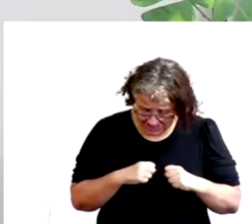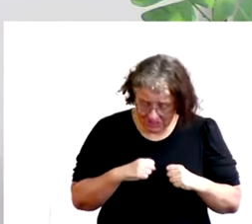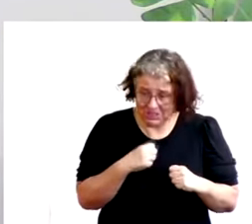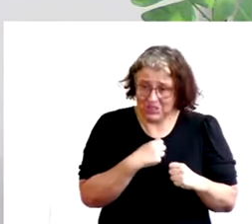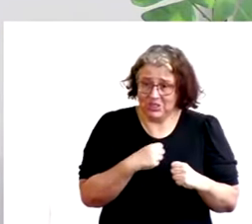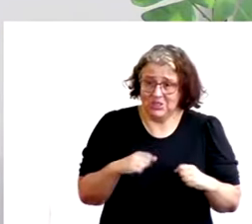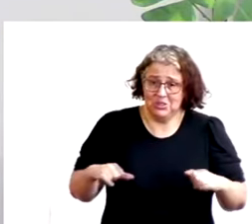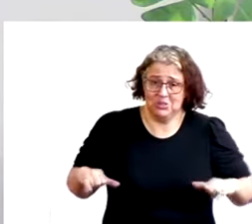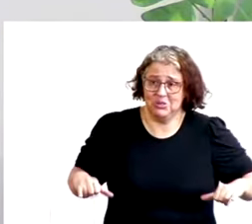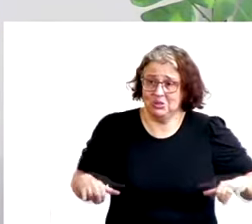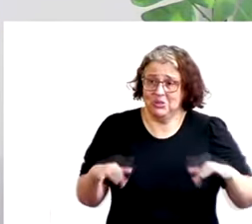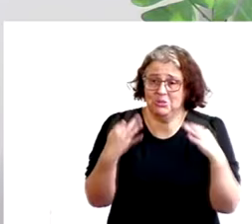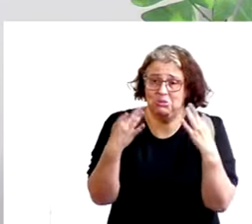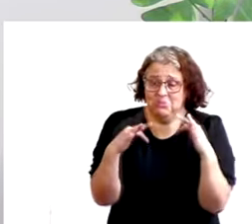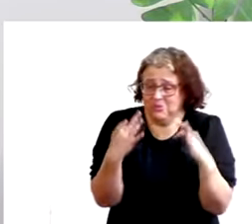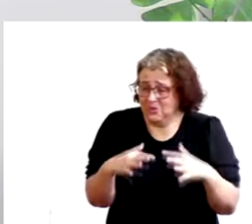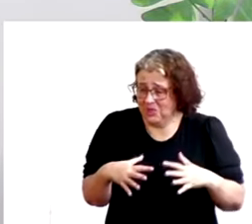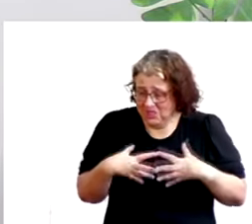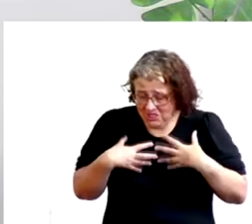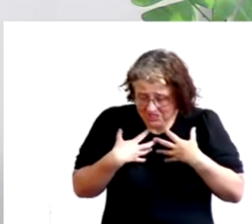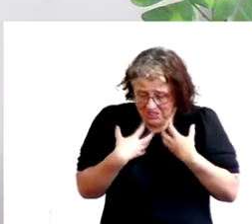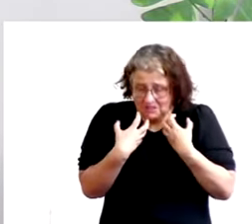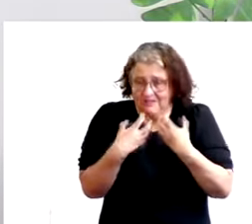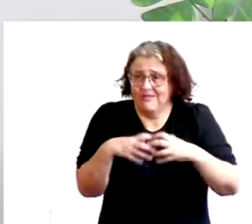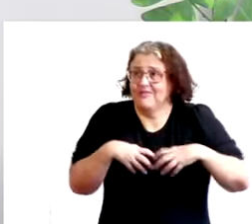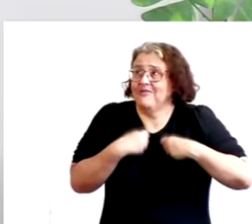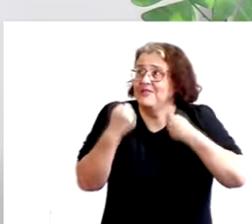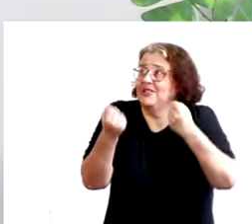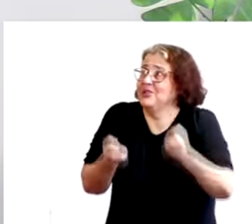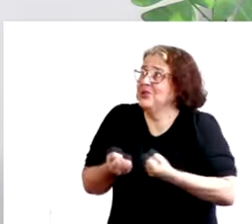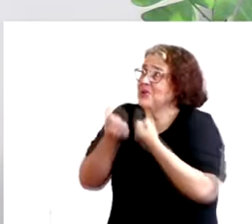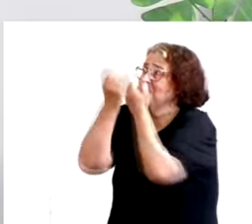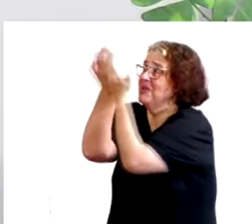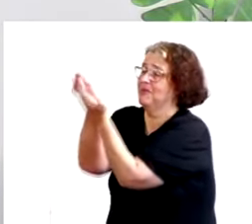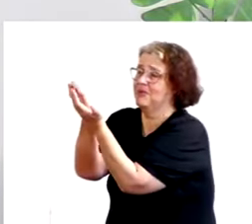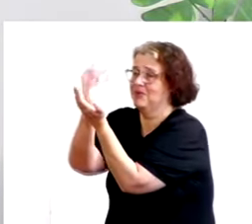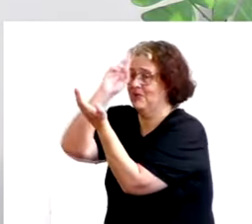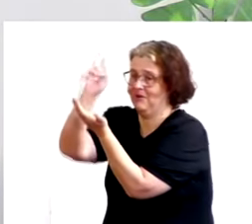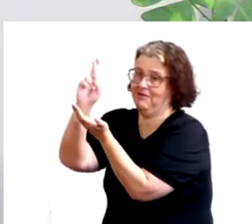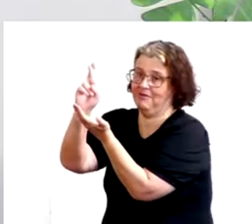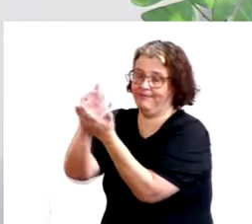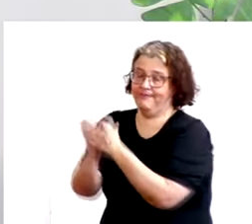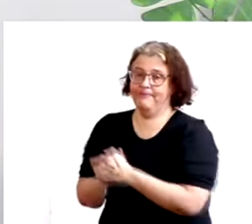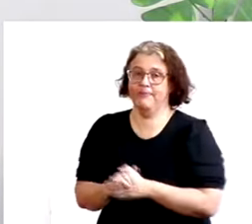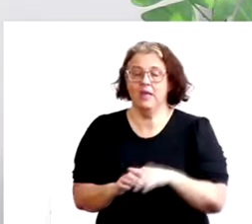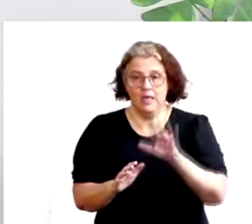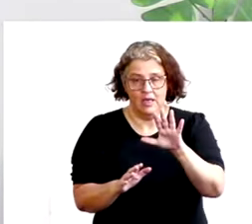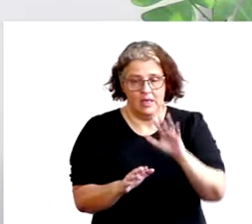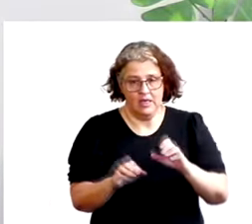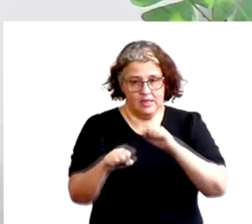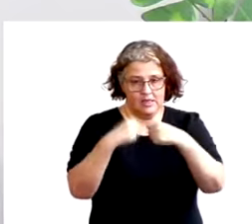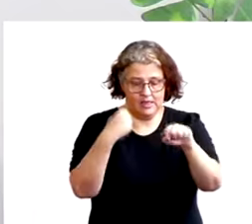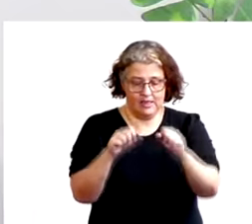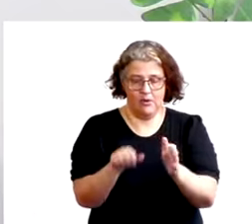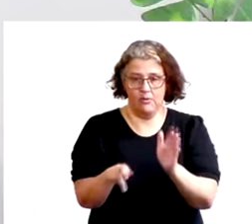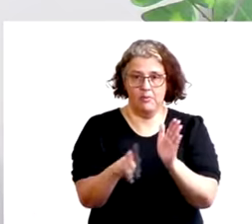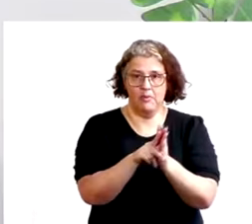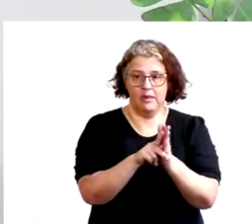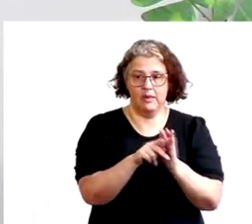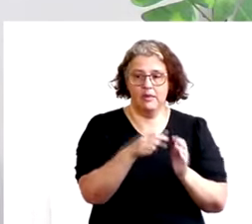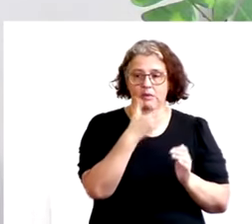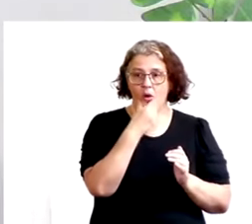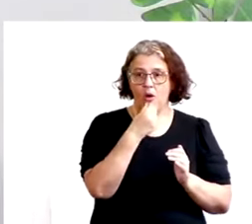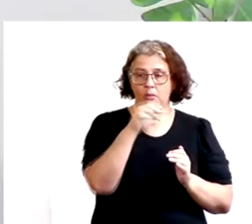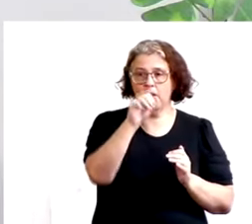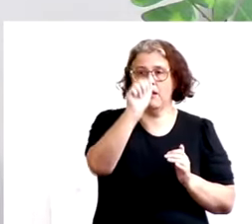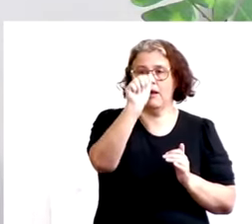aflições ao Senhor este Salmo é um Salmo de Asafe e se podemos falar alguma coisa